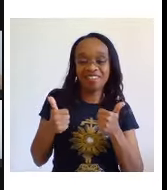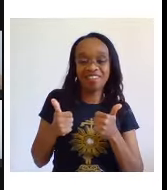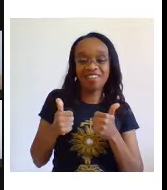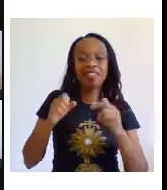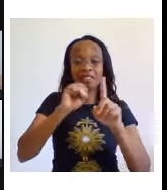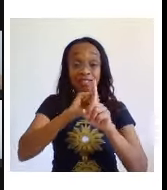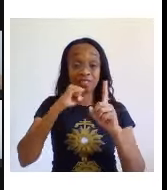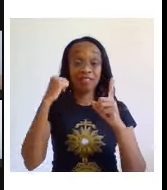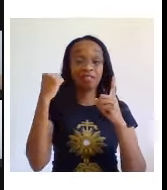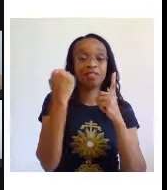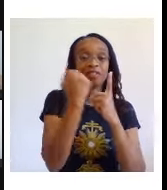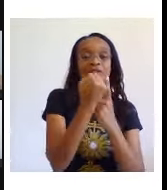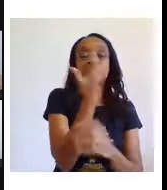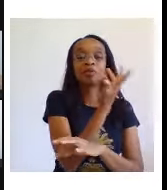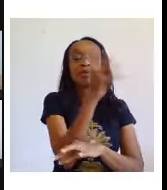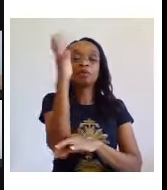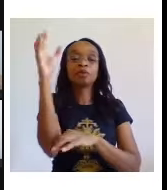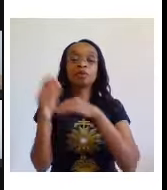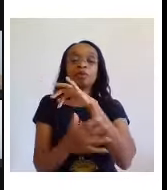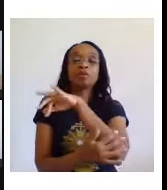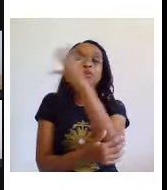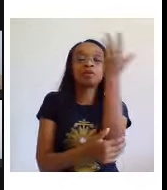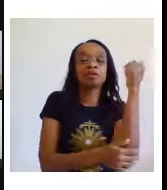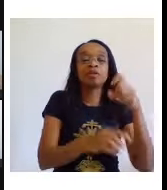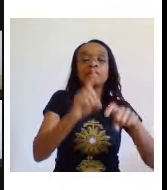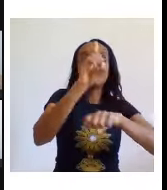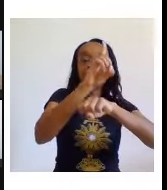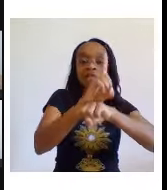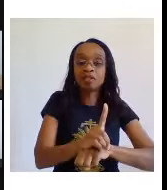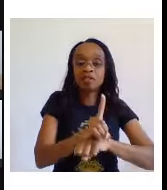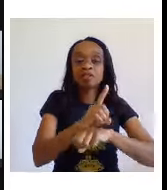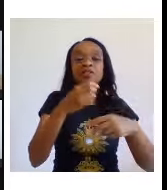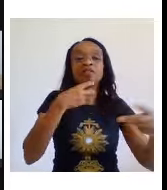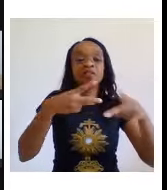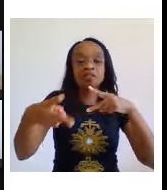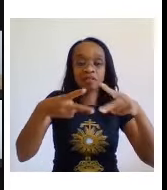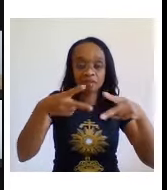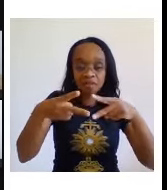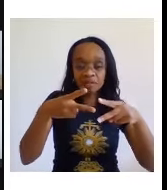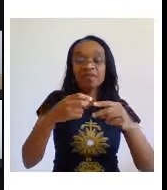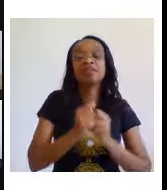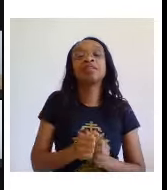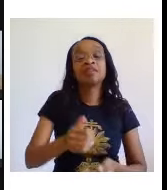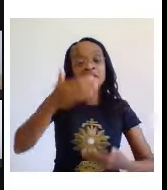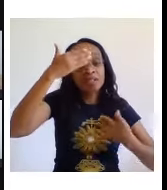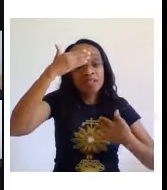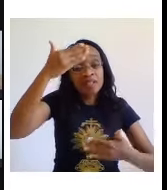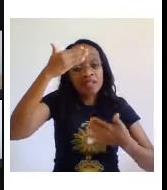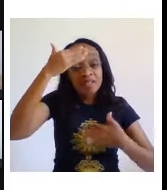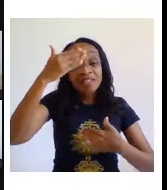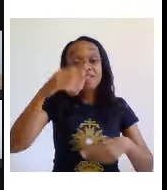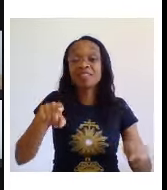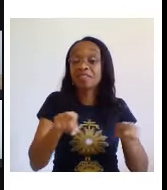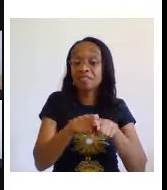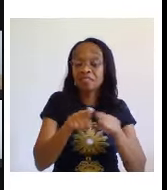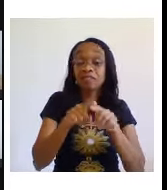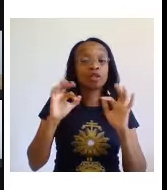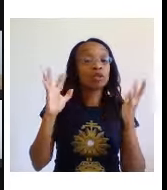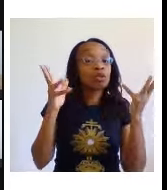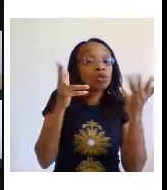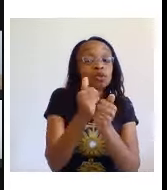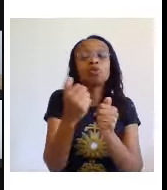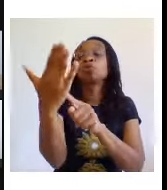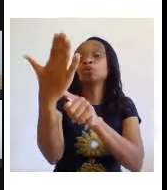da Comissão Socioambiental daqui da Diocese. Agradecer também a atenção de todos que